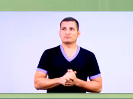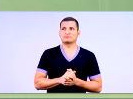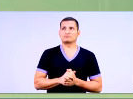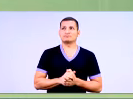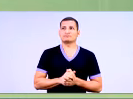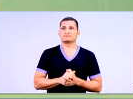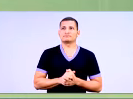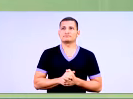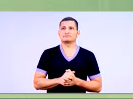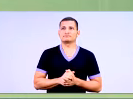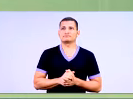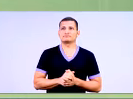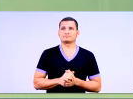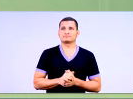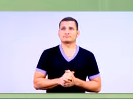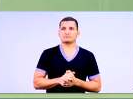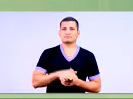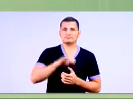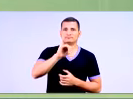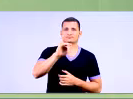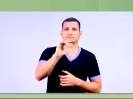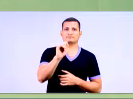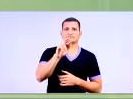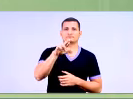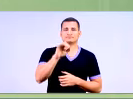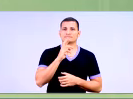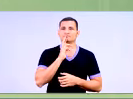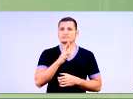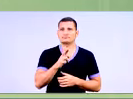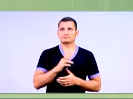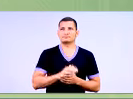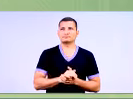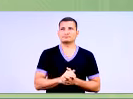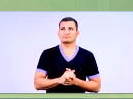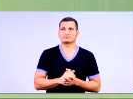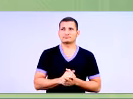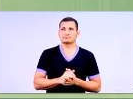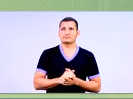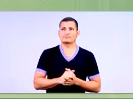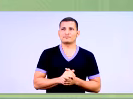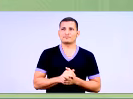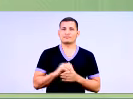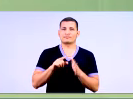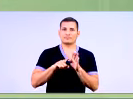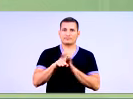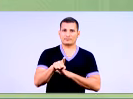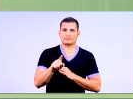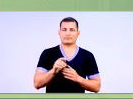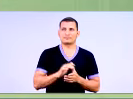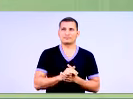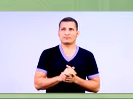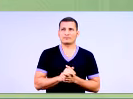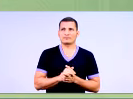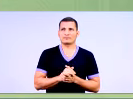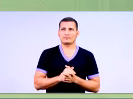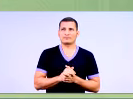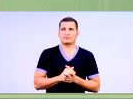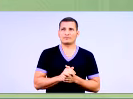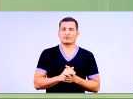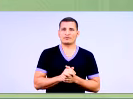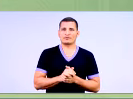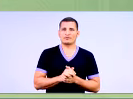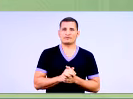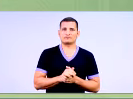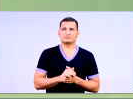em conhecer você. E o Ícaro, então, responde, nice to meet you too, e pergunta, do you study at IFRO? Aqui